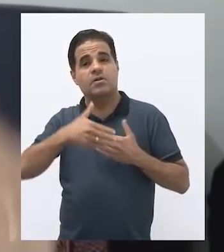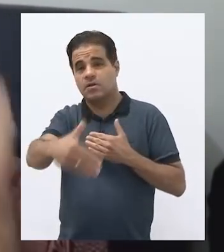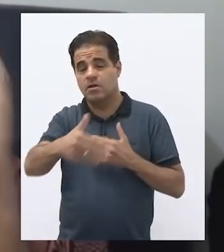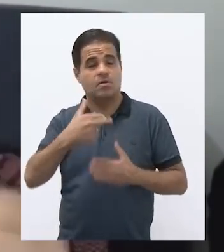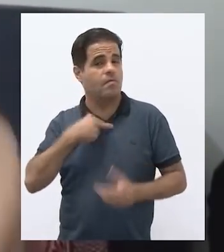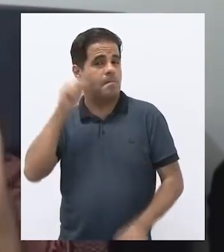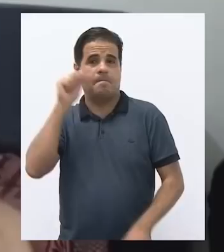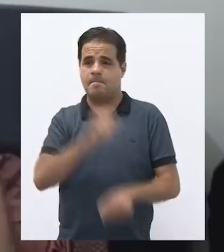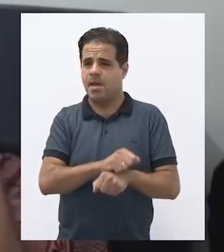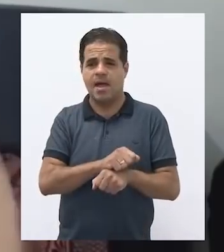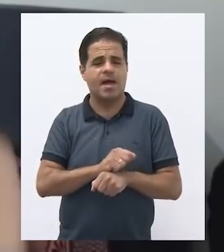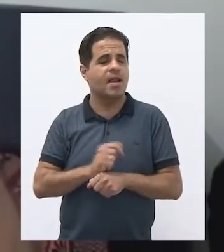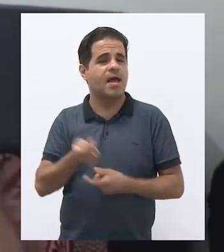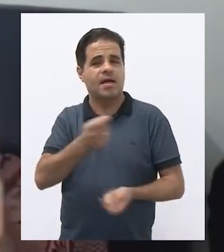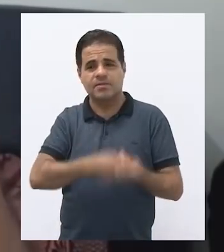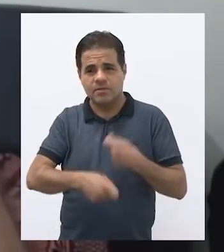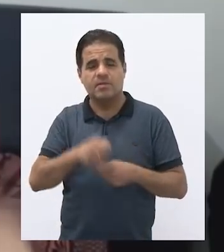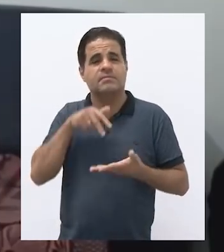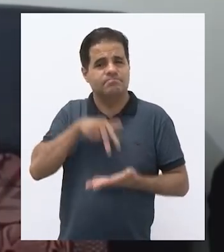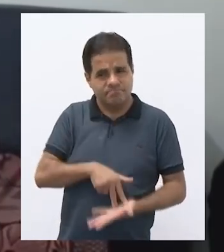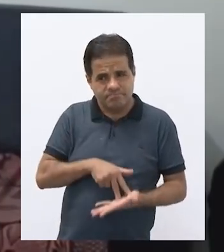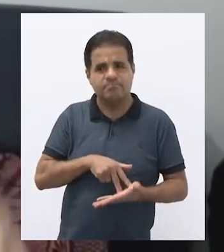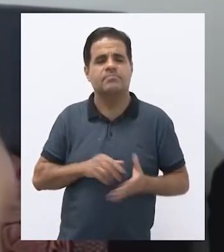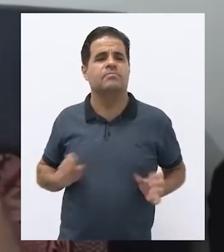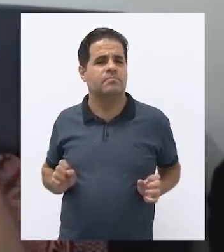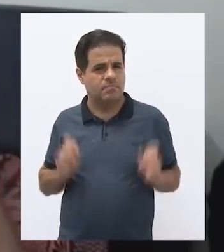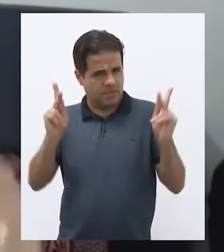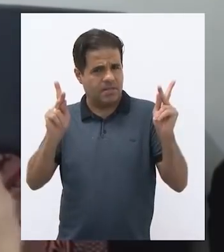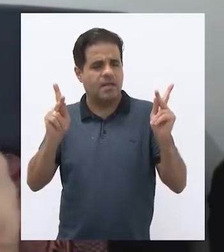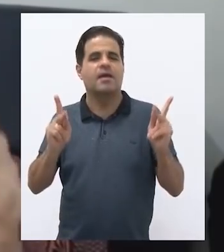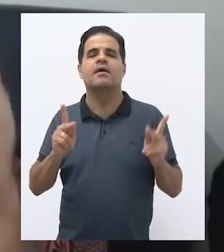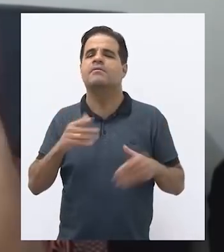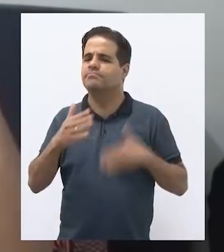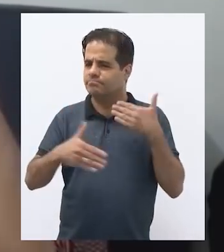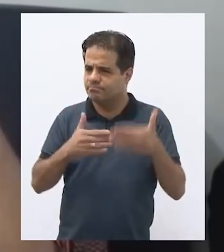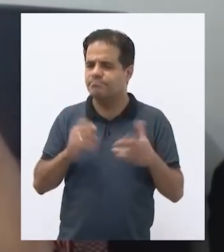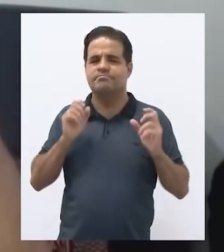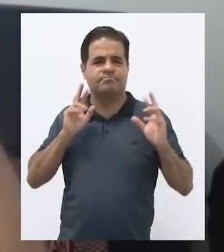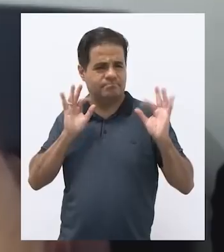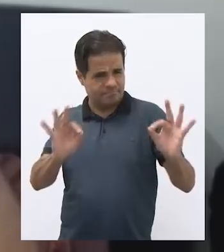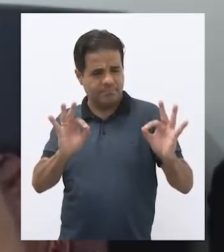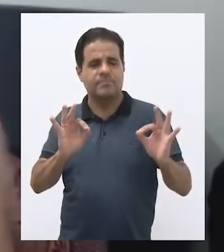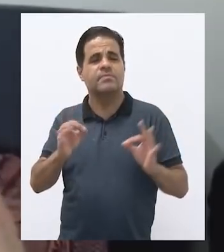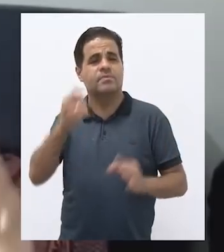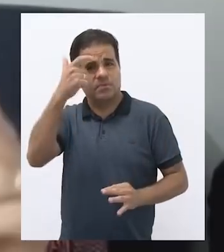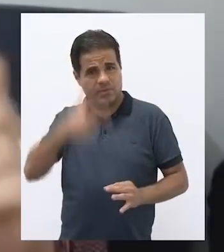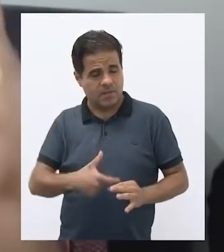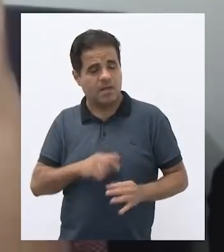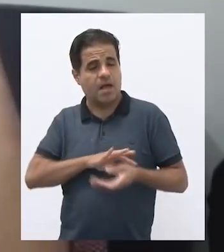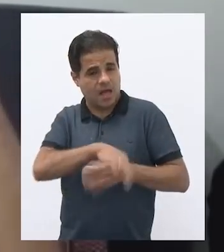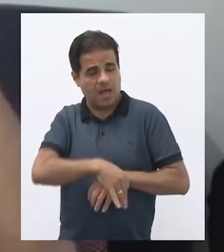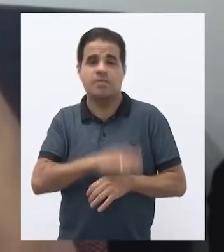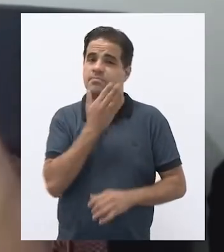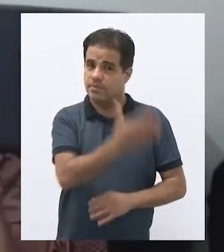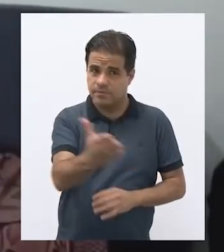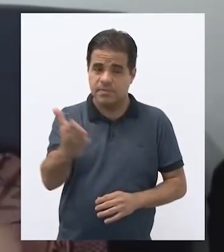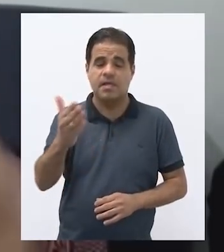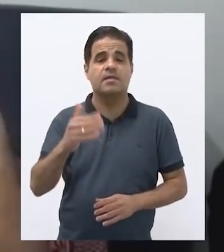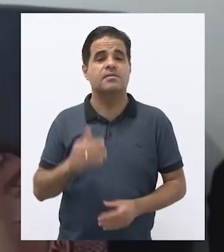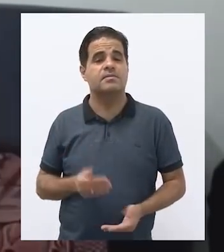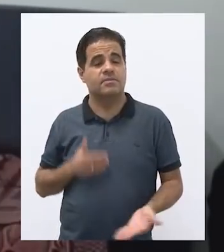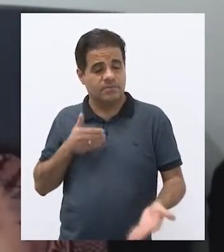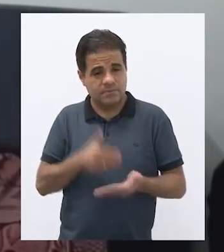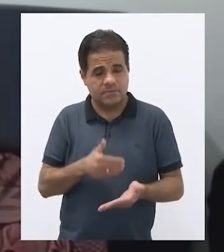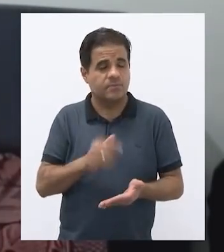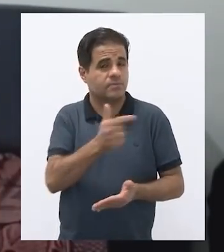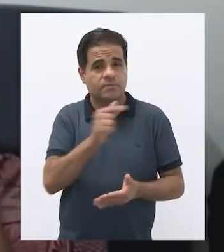vamos parar enquanto esse negócio estiver de pé e redondinho. Podem contar comigo, eu garanto para vocês que enquanto